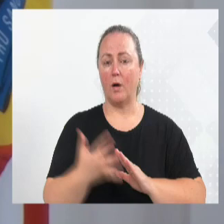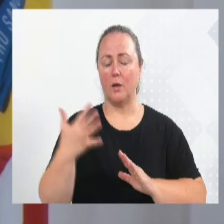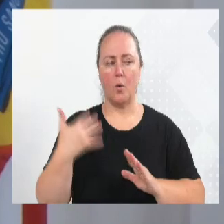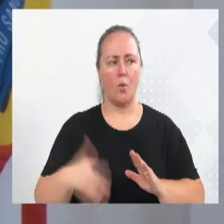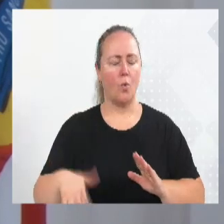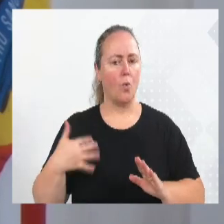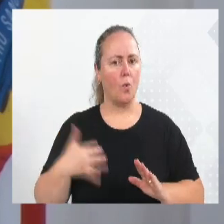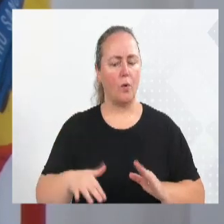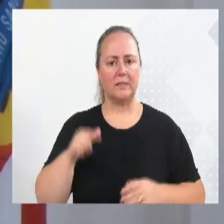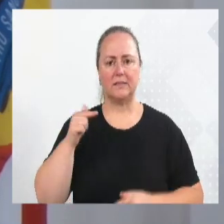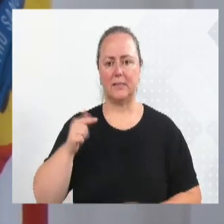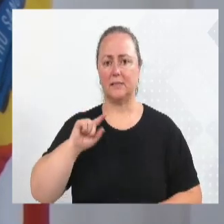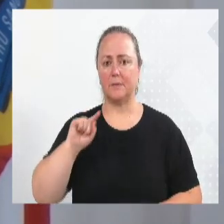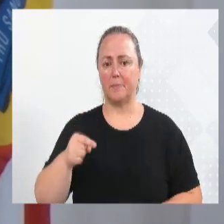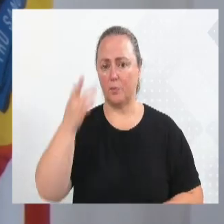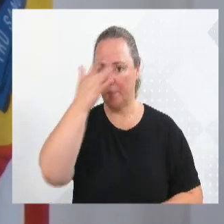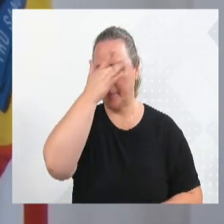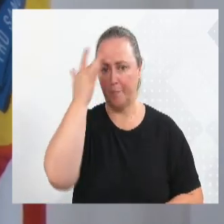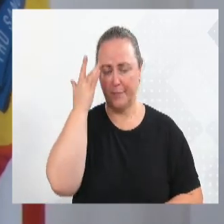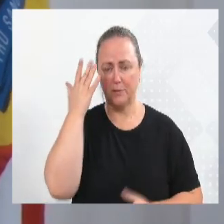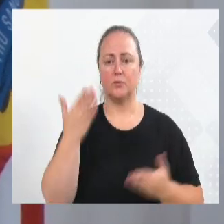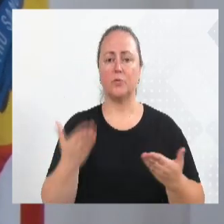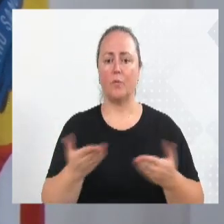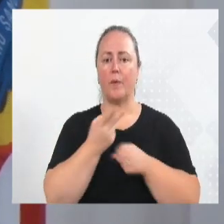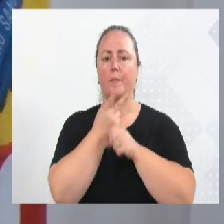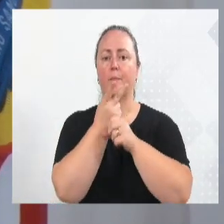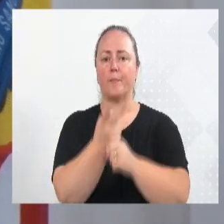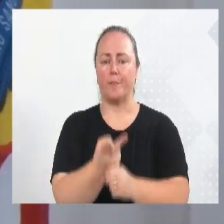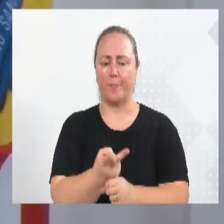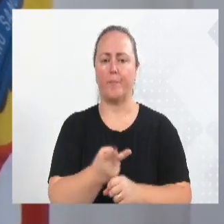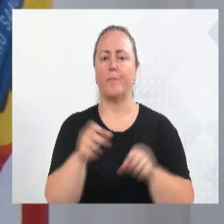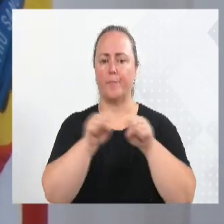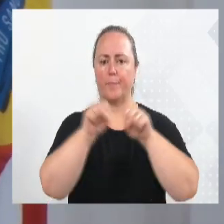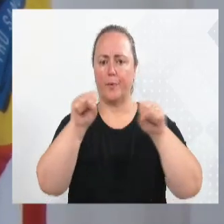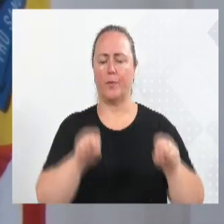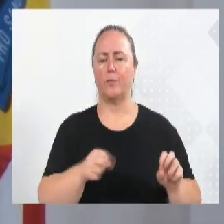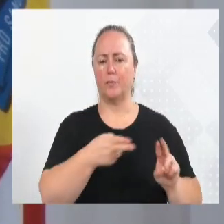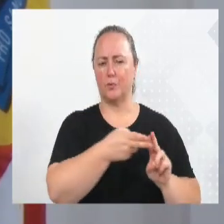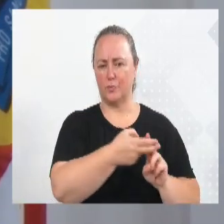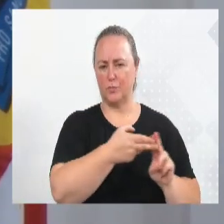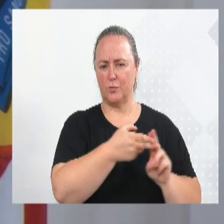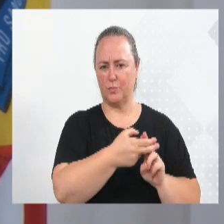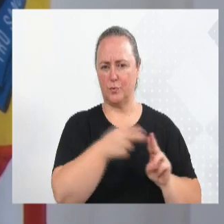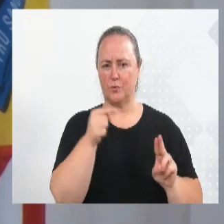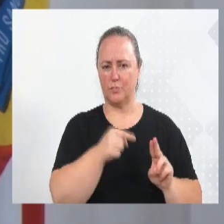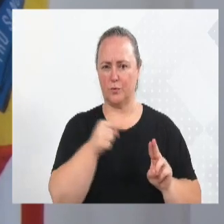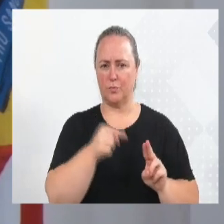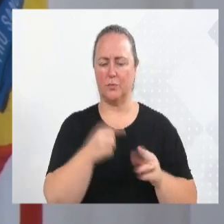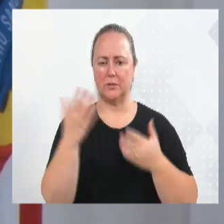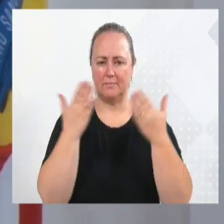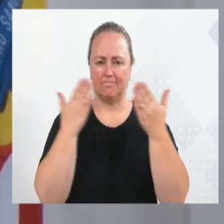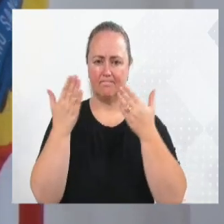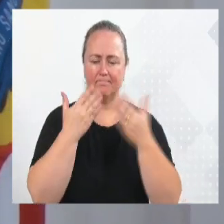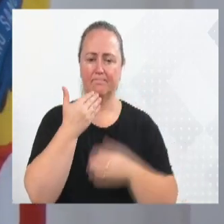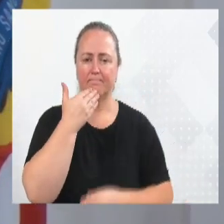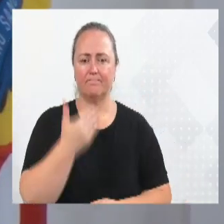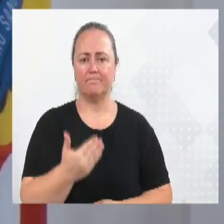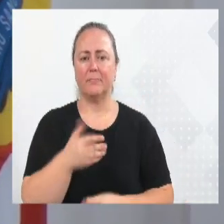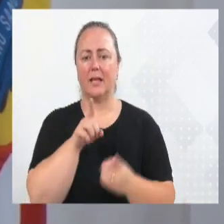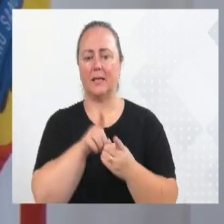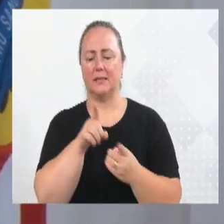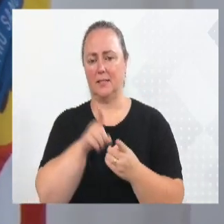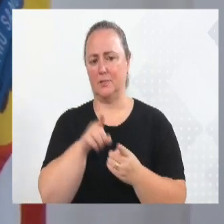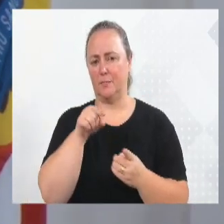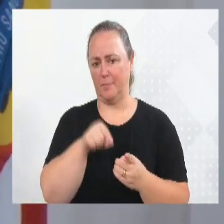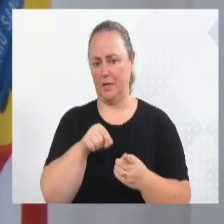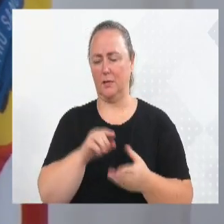terem noção mais de 7.000 pessoas que procuraram o sistema de saúde na parte do psicólogo para pedir atendimento então